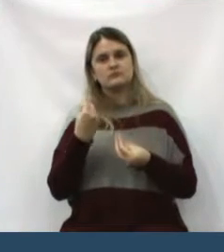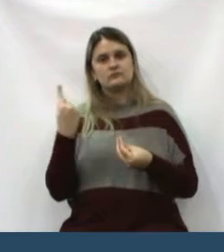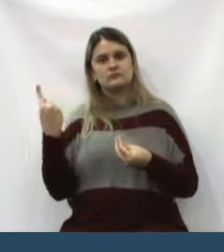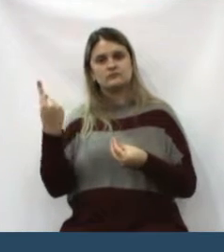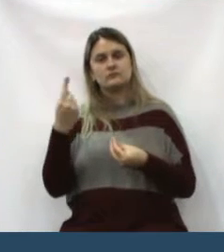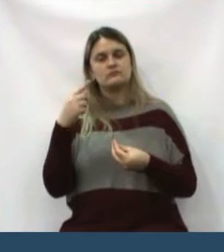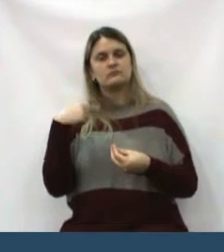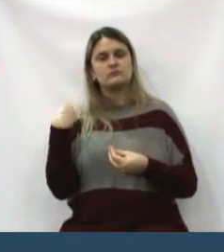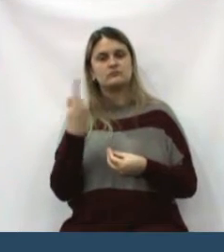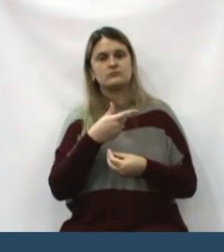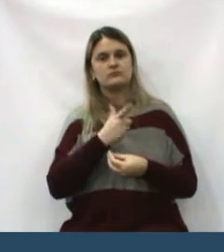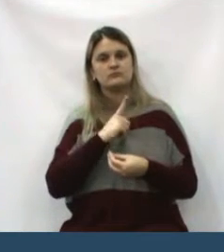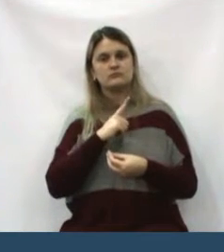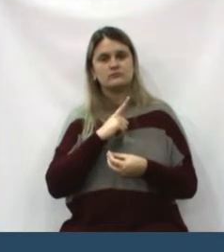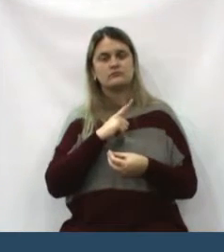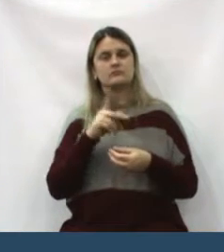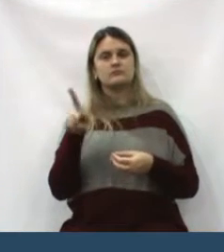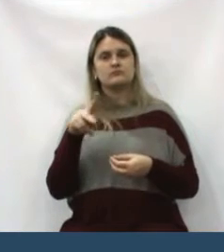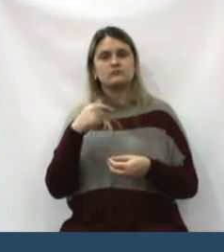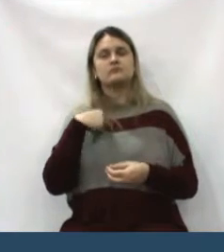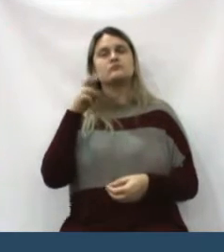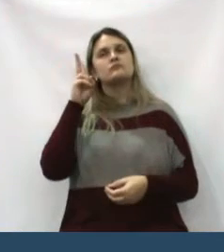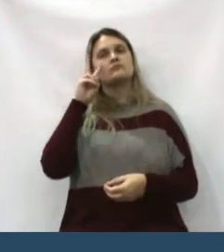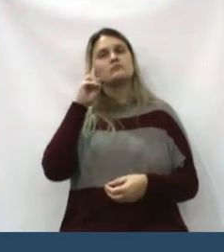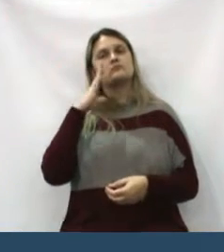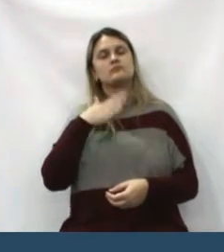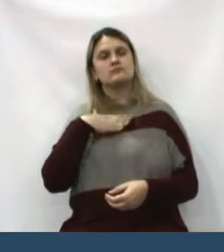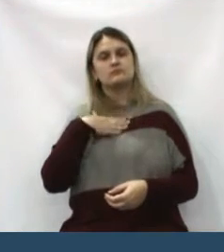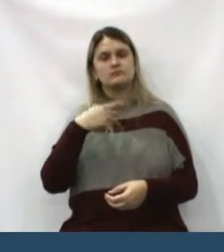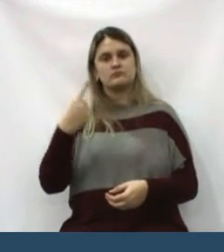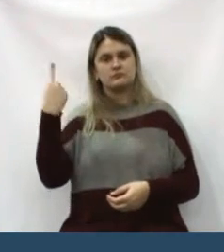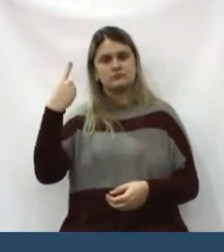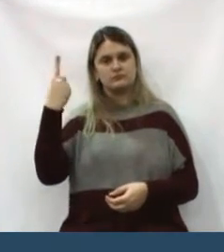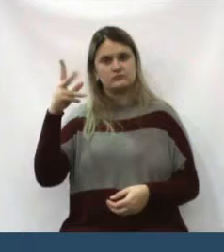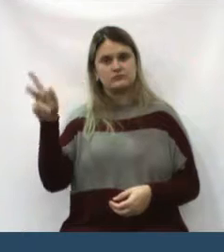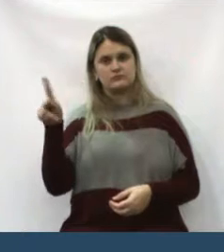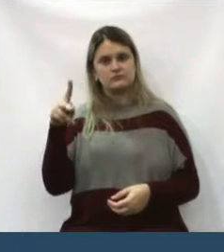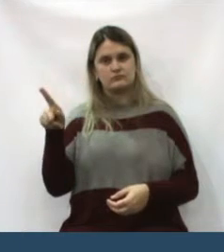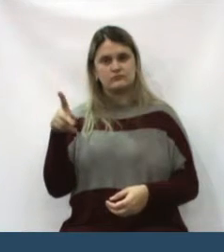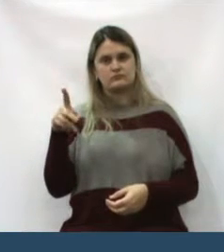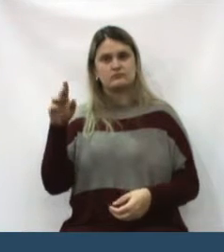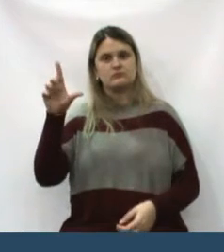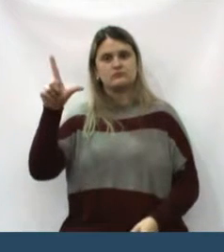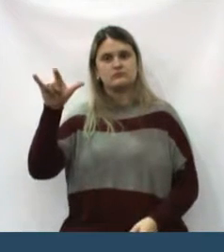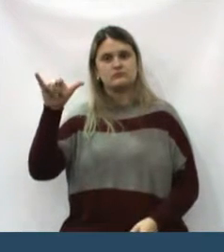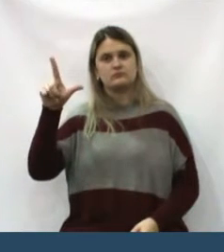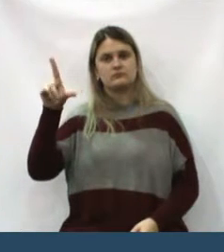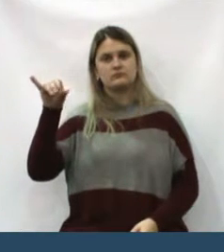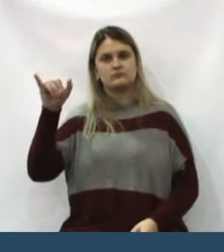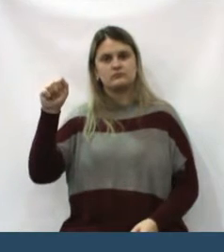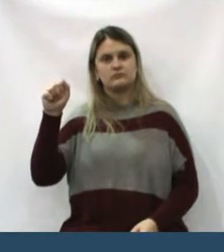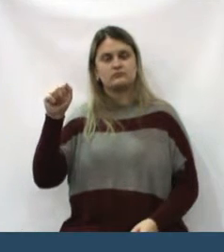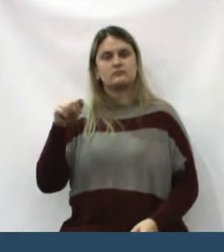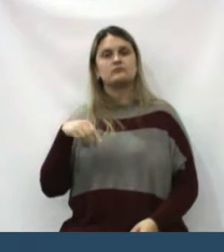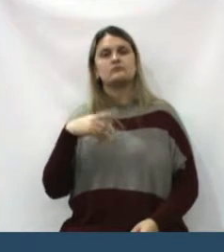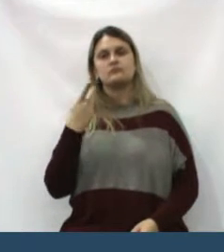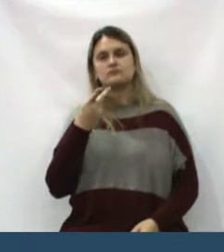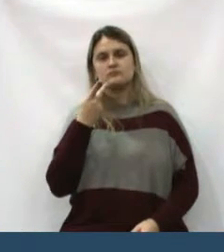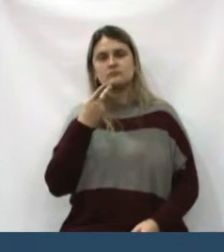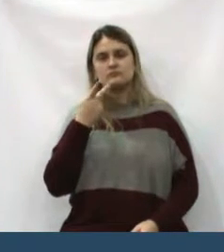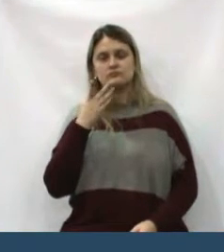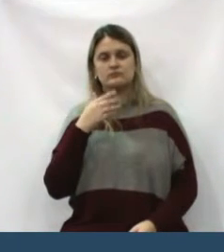cada um de nós tivemos os nossos professores. Eu lembro da minha primeira professora, professora Lídia, a